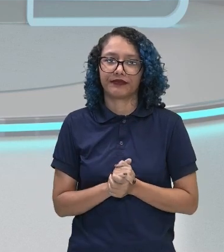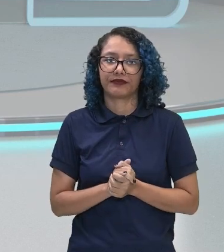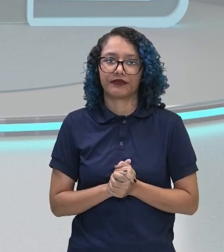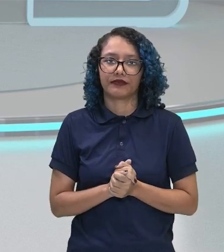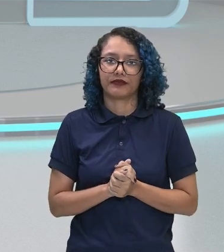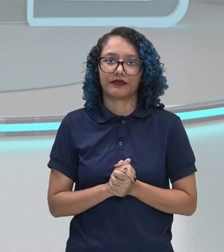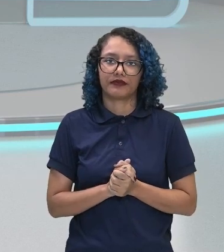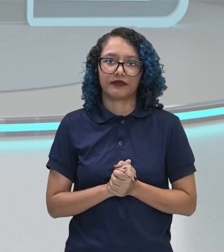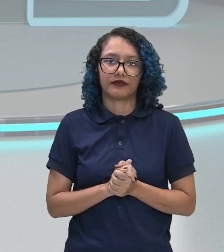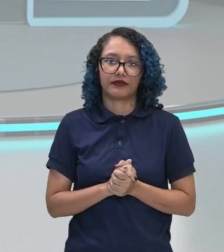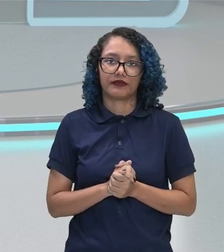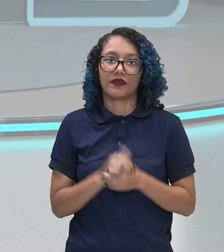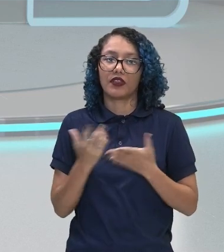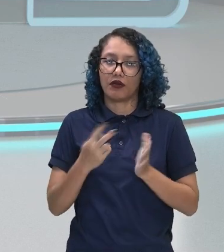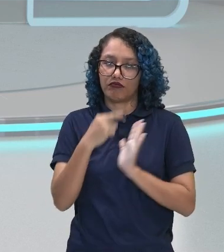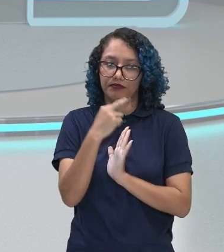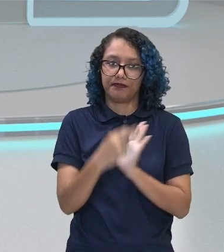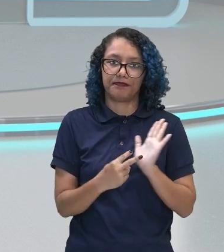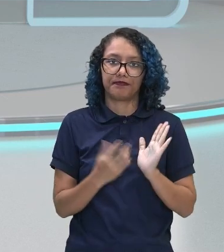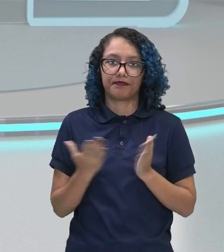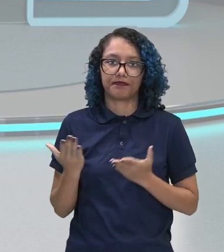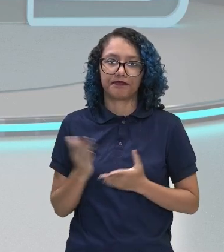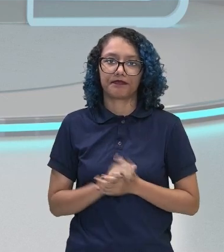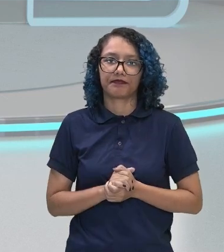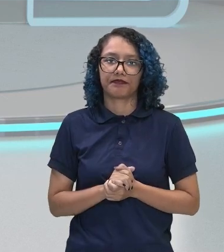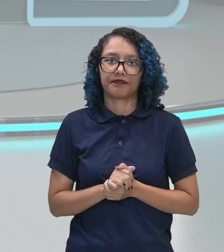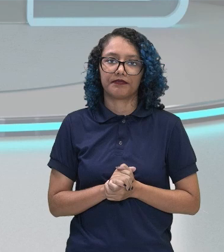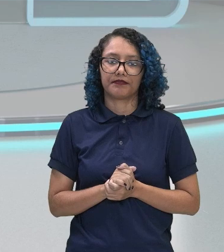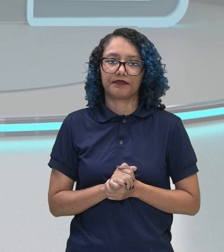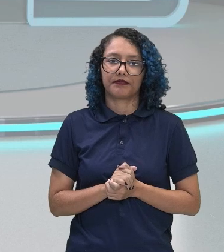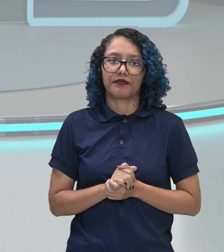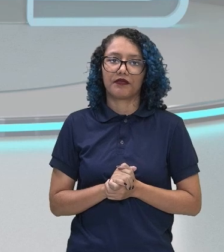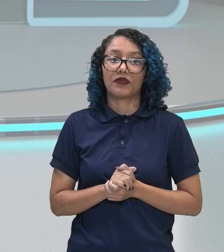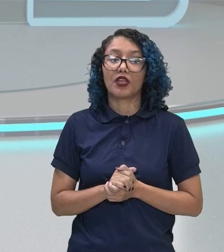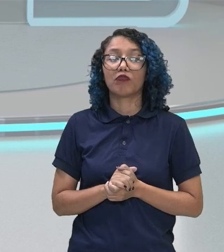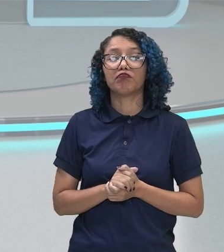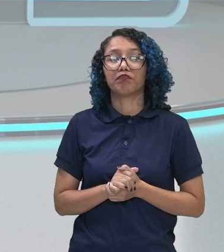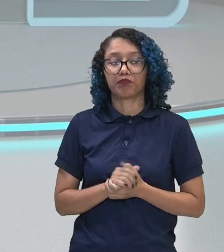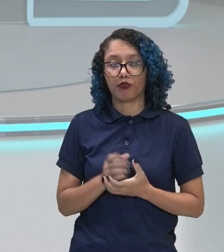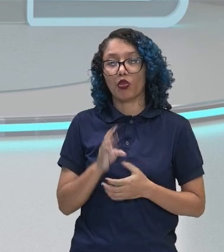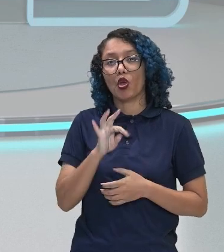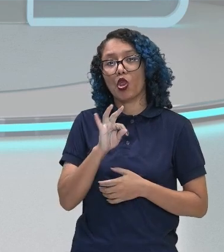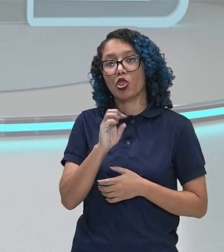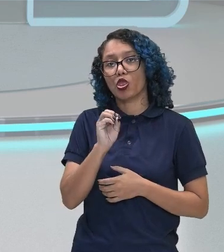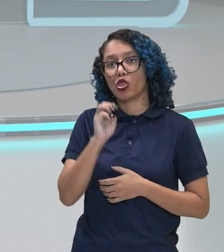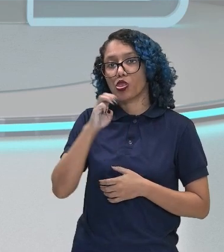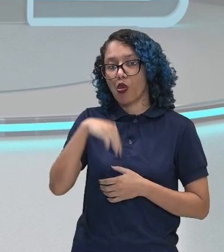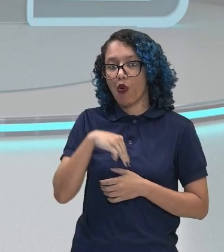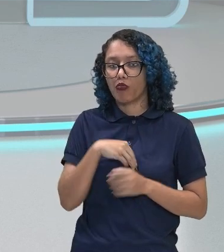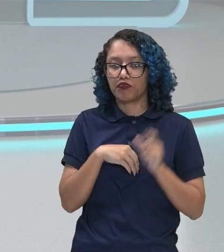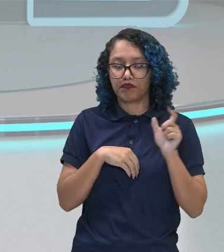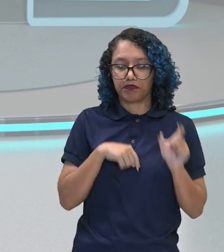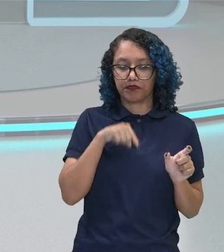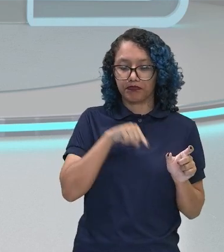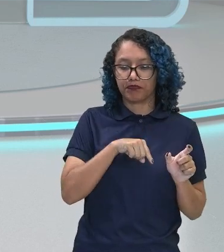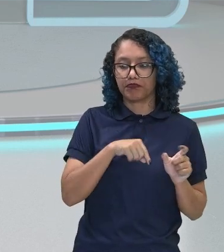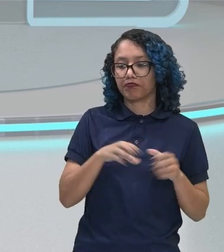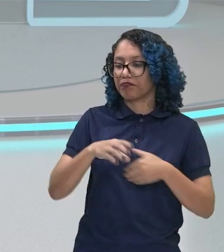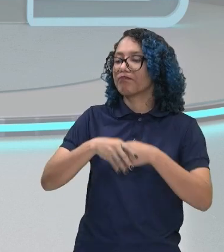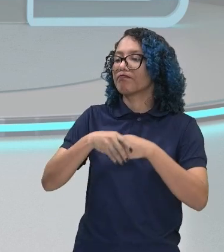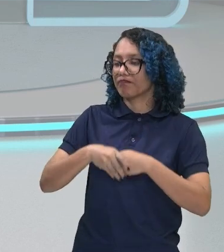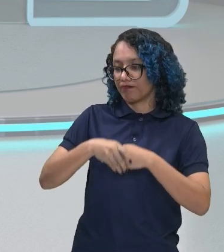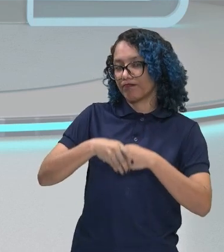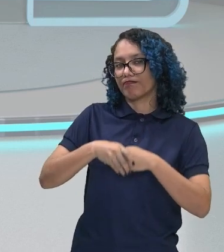Tom greeted him cheerfully. Então, o Tom cumprimentou, né? Cumprimentou-lhe ou cumprimentou